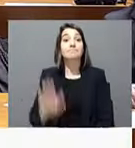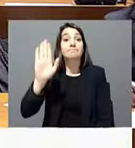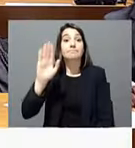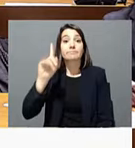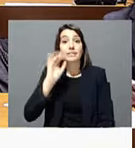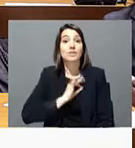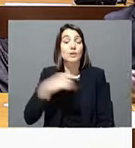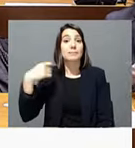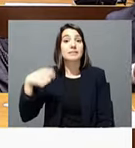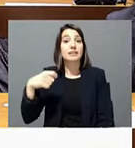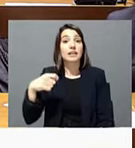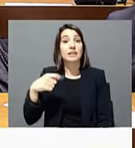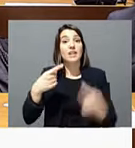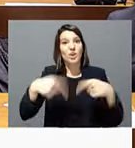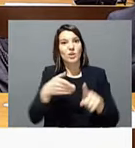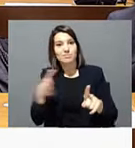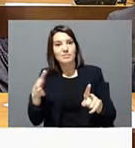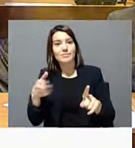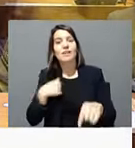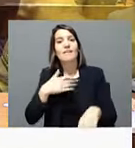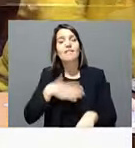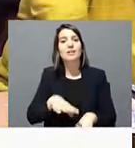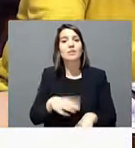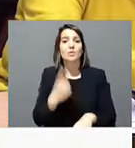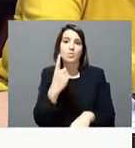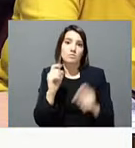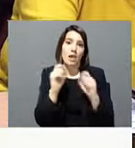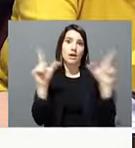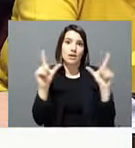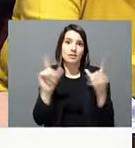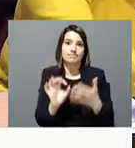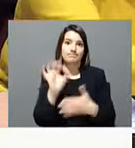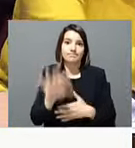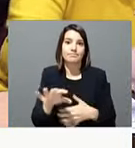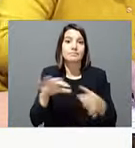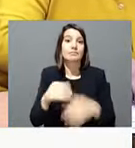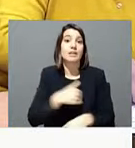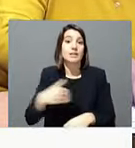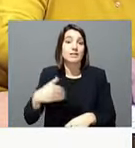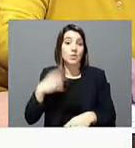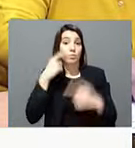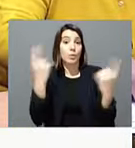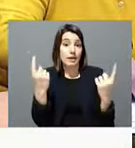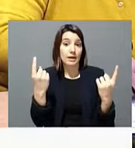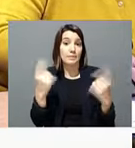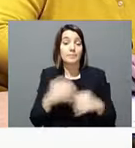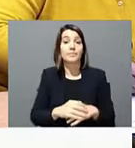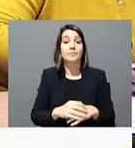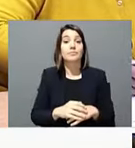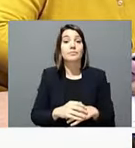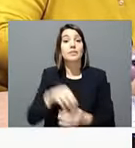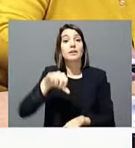Já fora da reunião, eu queria deixar um alerta, porque tem a ver com saúde pública. Os centros de testagem de